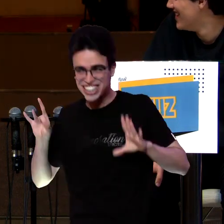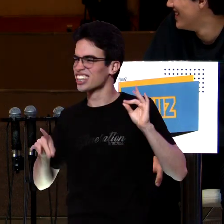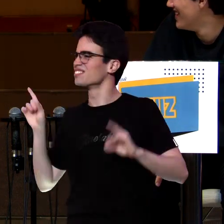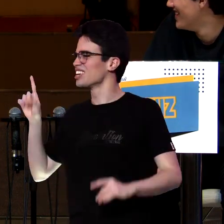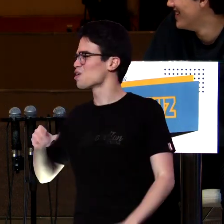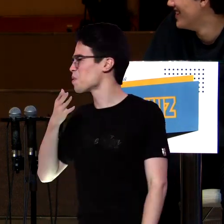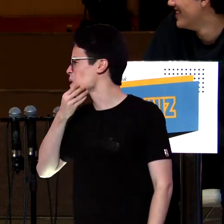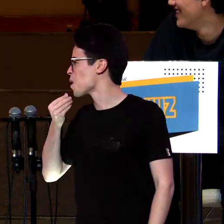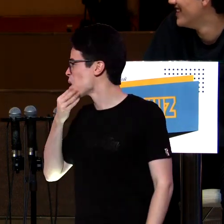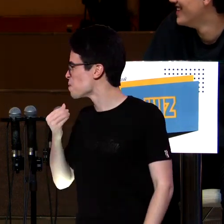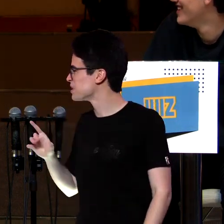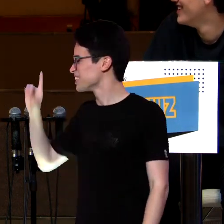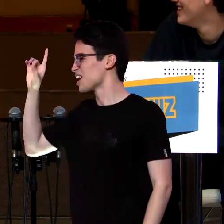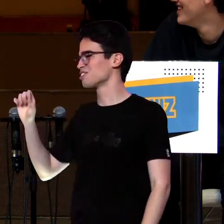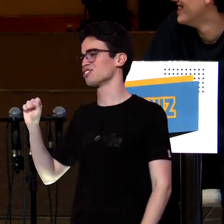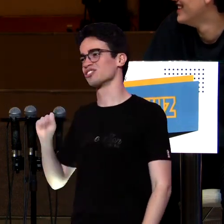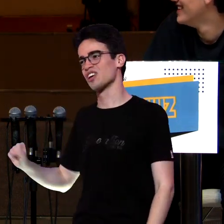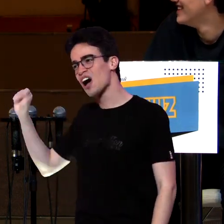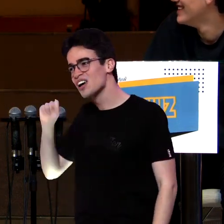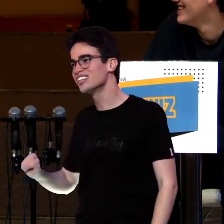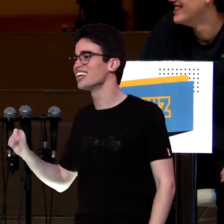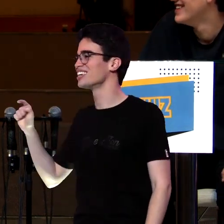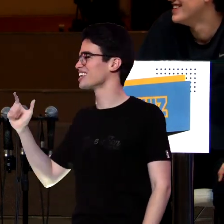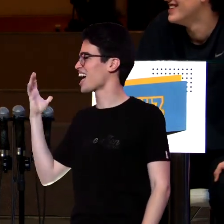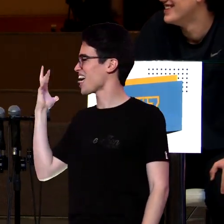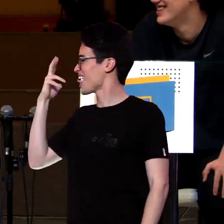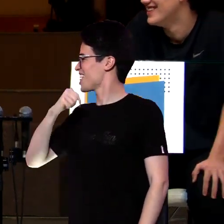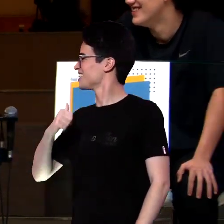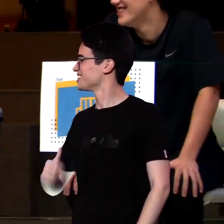Deus, menino de Deus, solteiro, coisa linda. Ó.